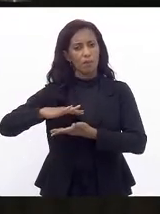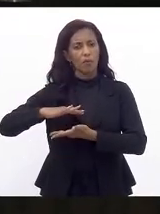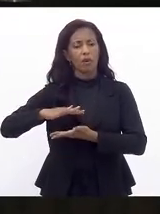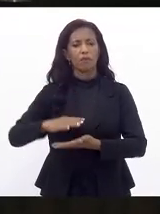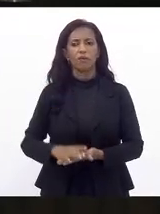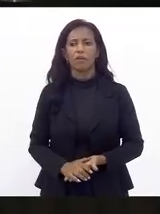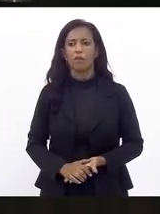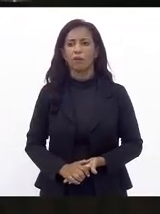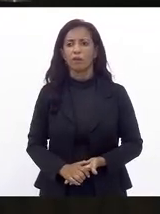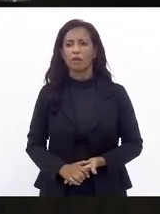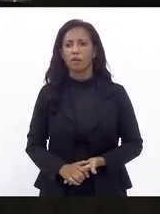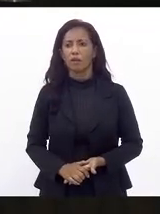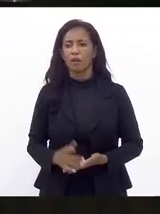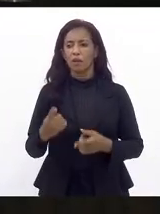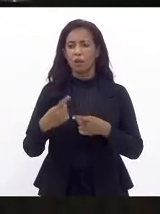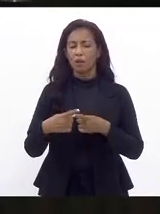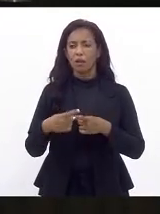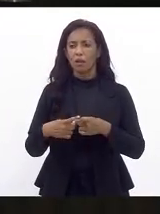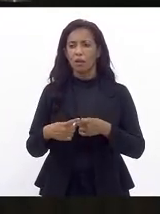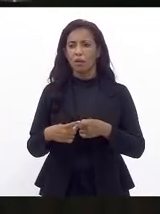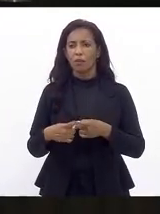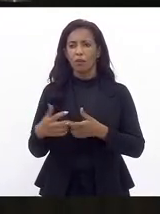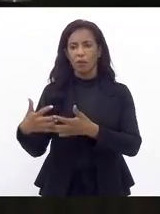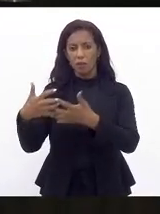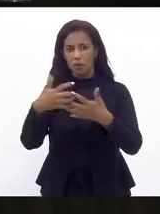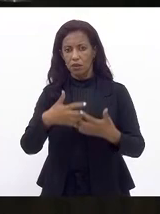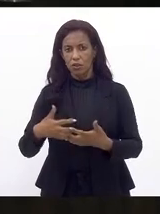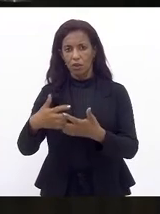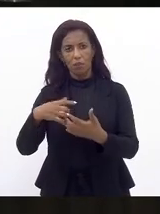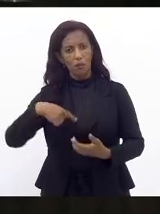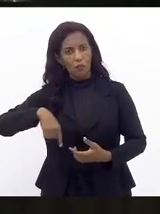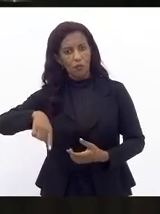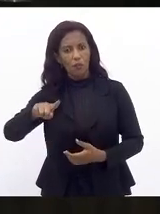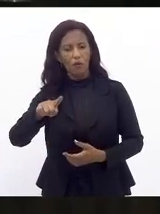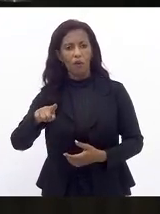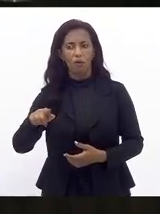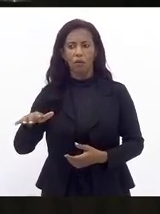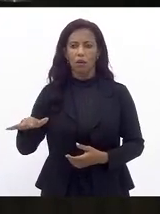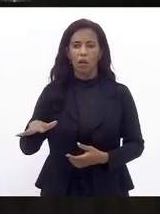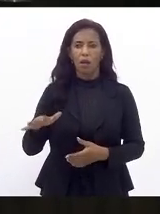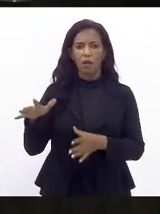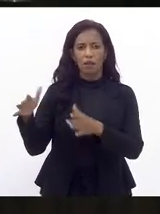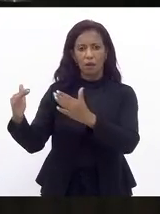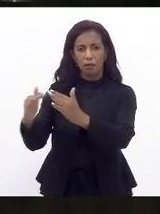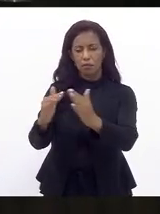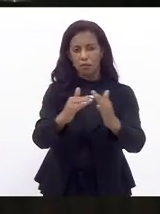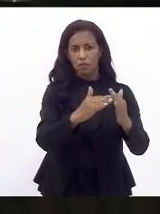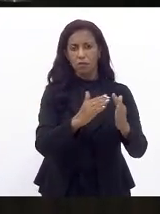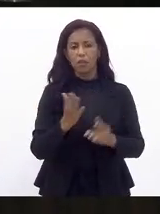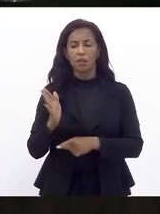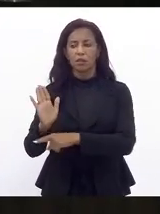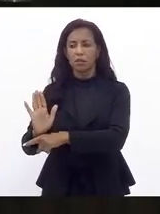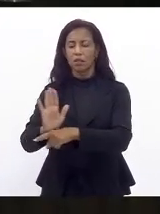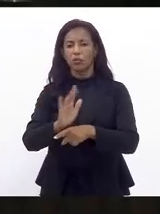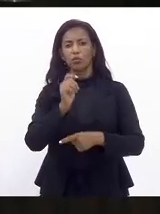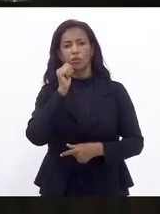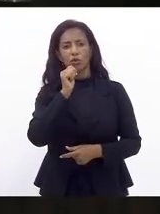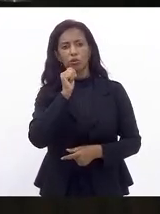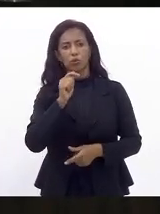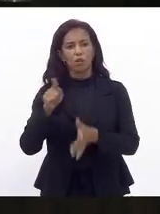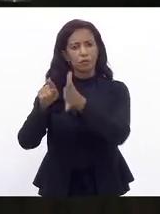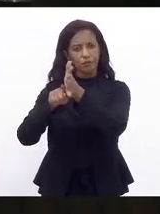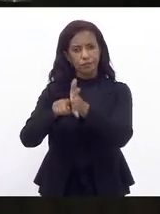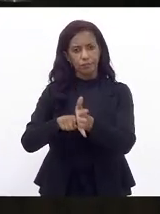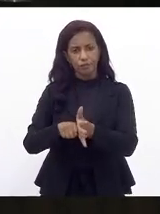né? Porque essas carretas vão até a população, isso facilita para as mulheres fazerem os